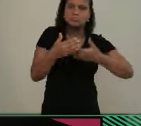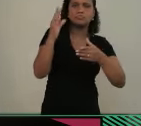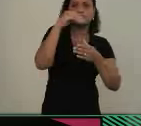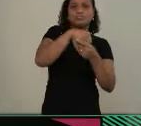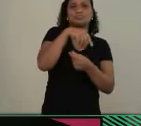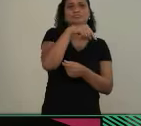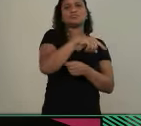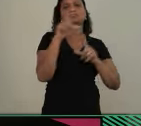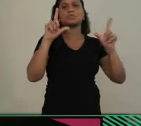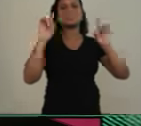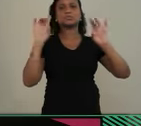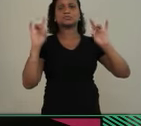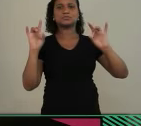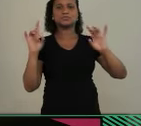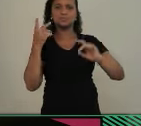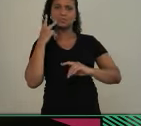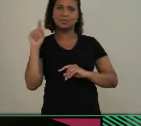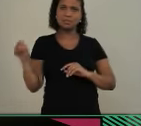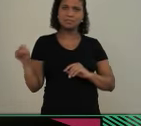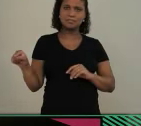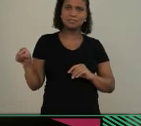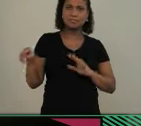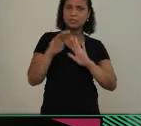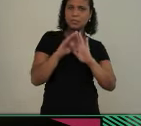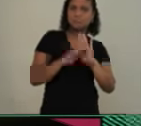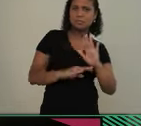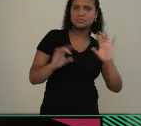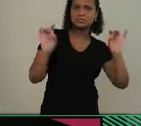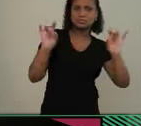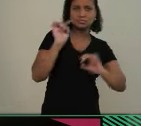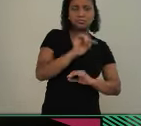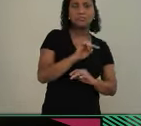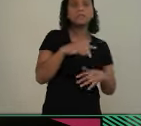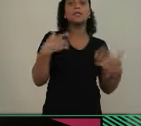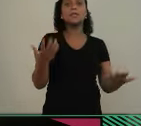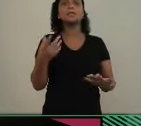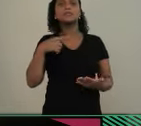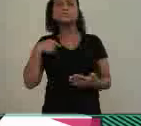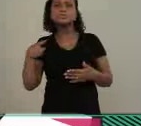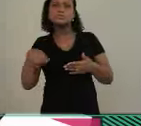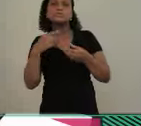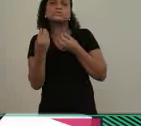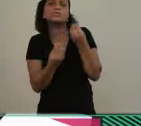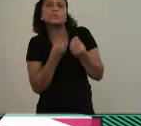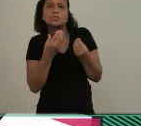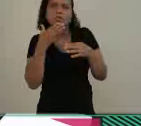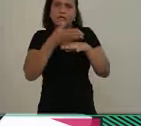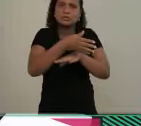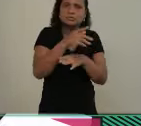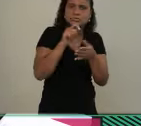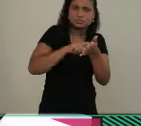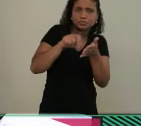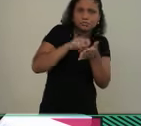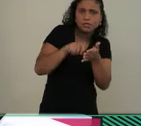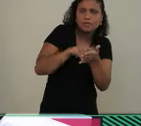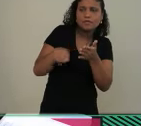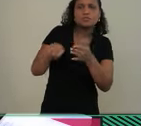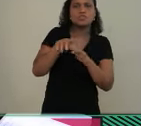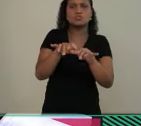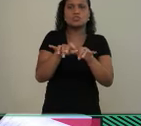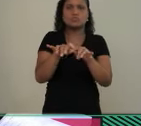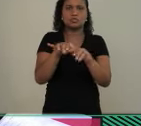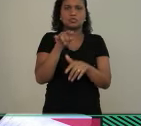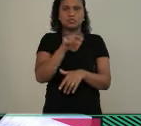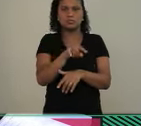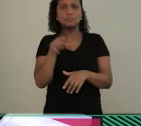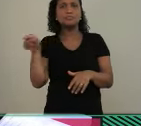Sara desenvolveram um programa especial para ela entrar e escrever no computador. Ela digita com uma extensão do